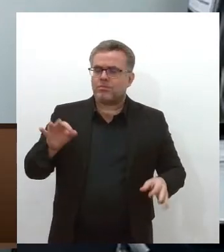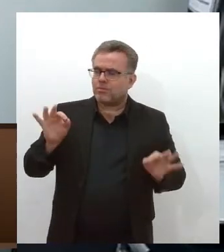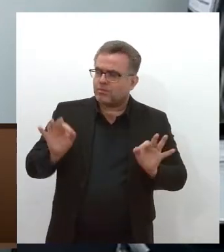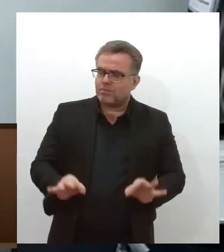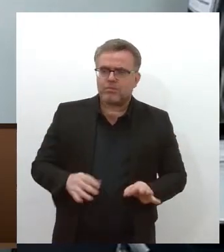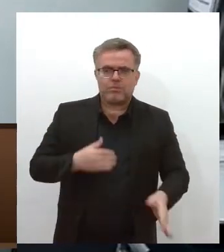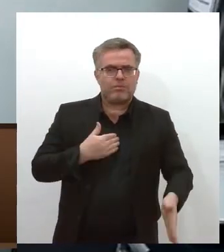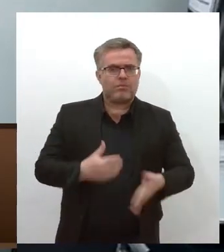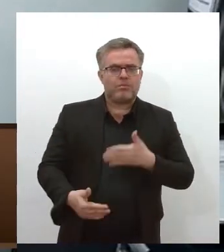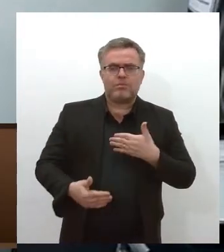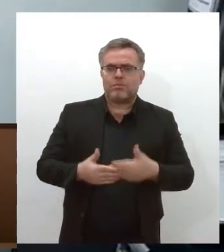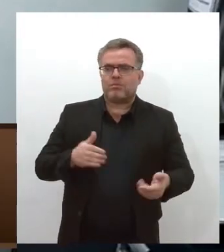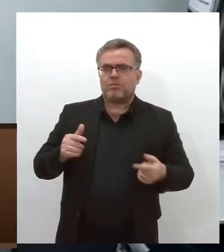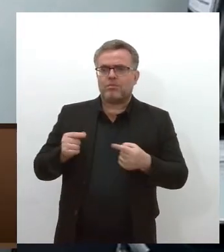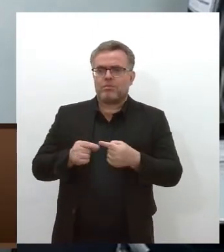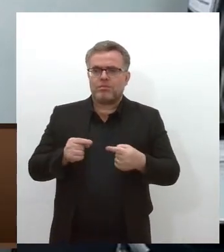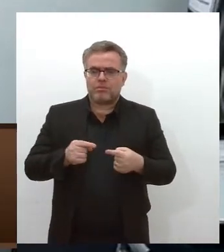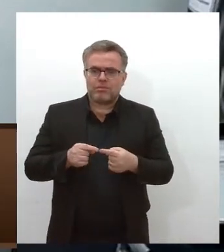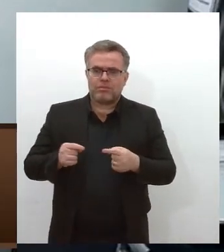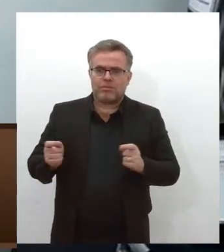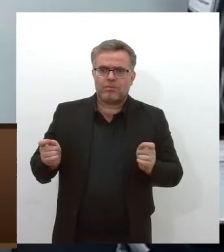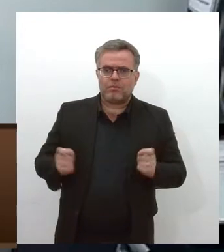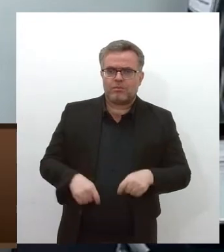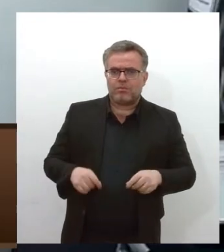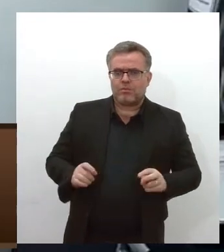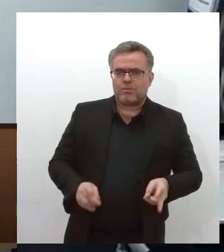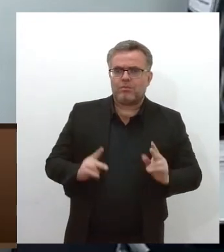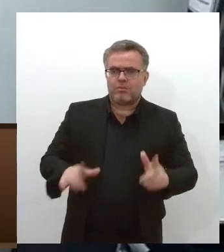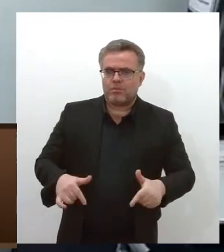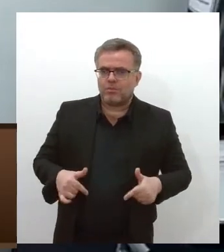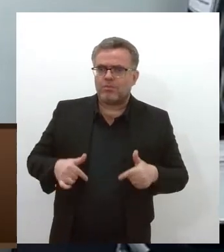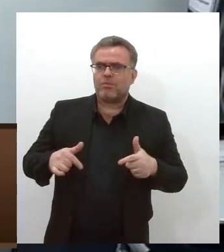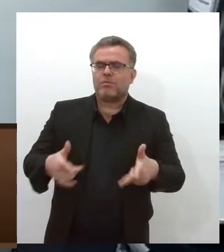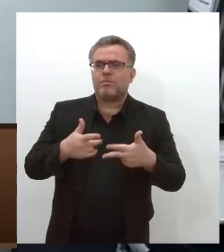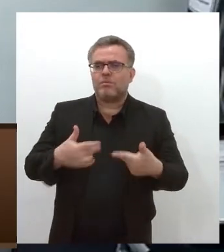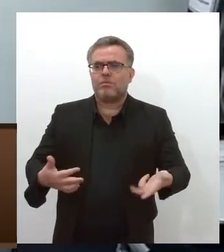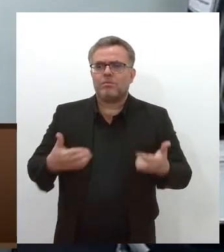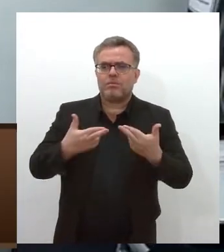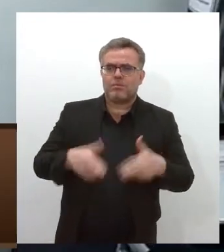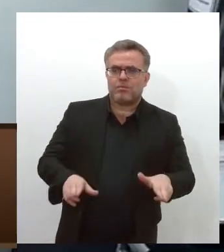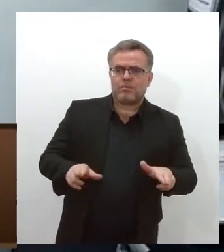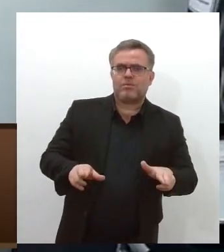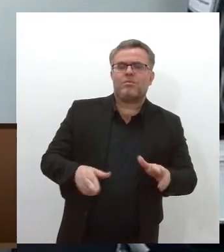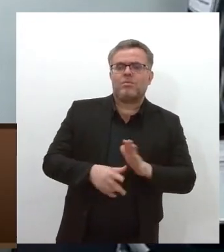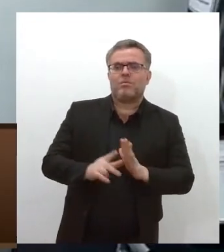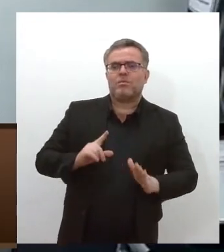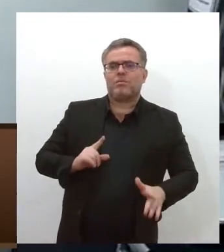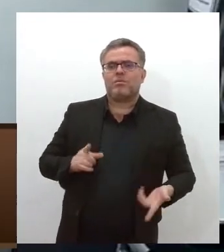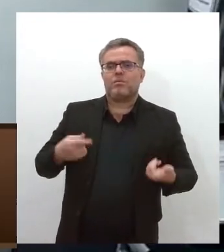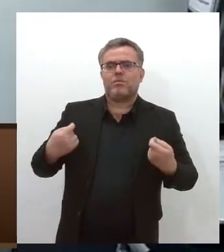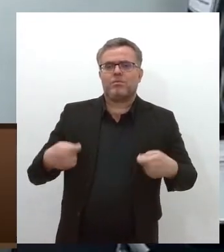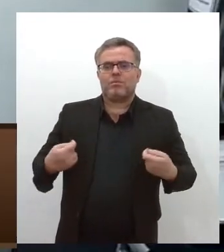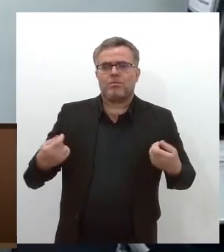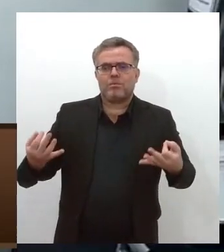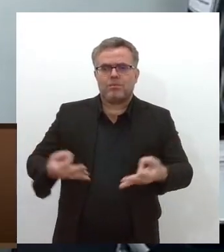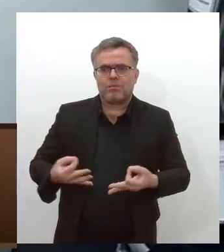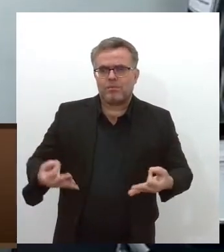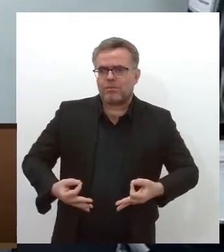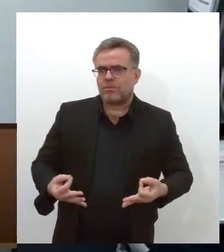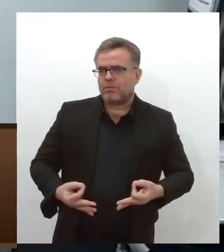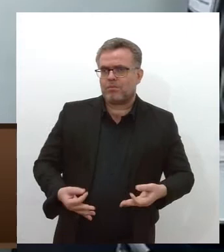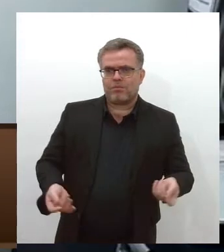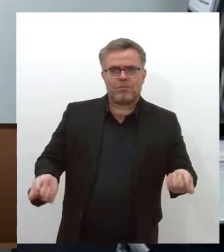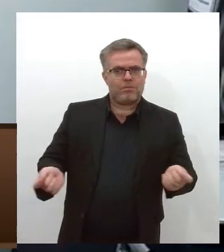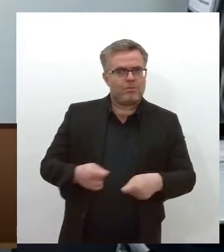eu disse, para postergar a decisão, resolver a decisão, ele é um recurso legítimo da democracia, ele não